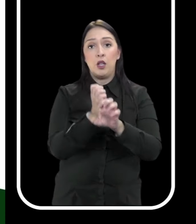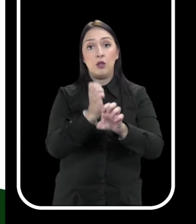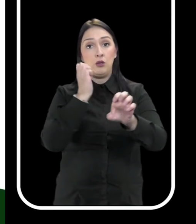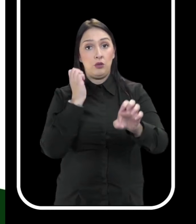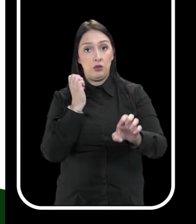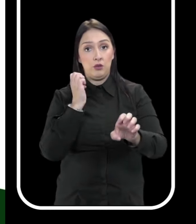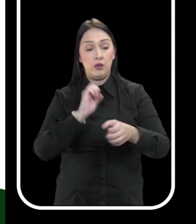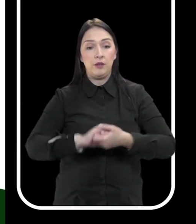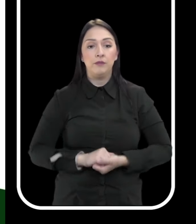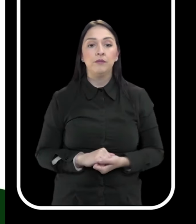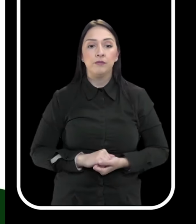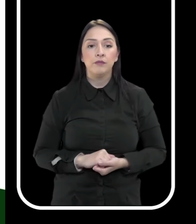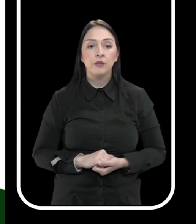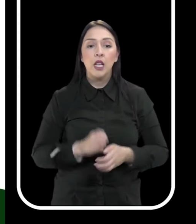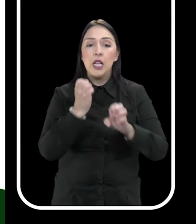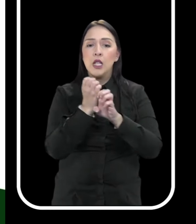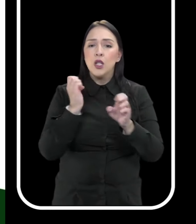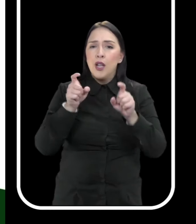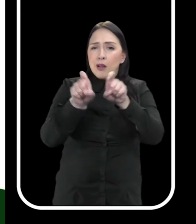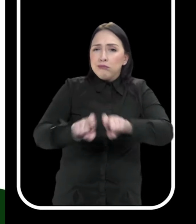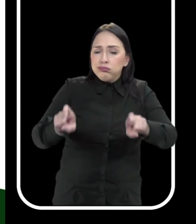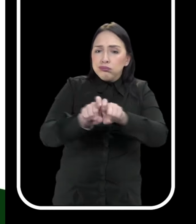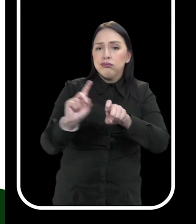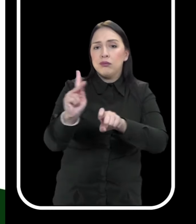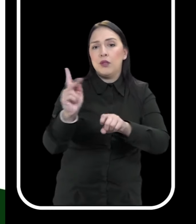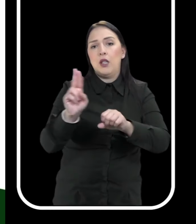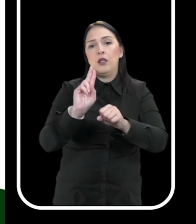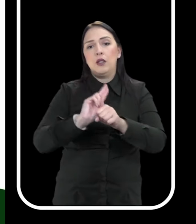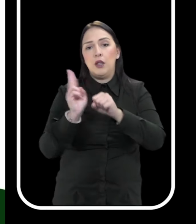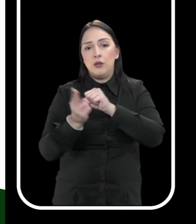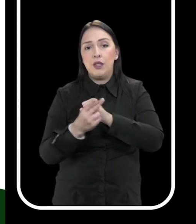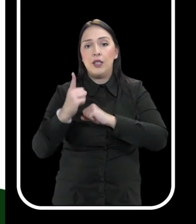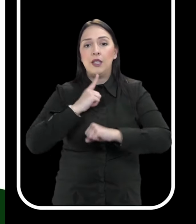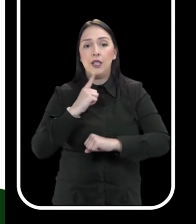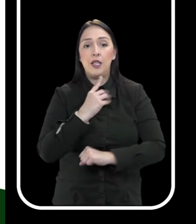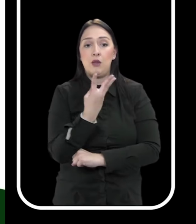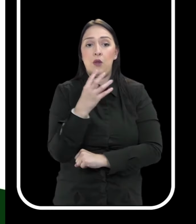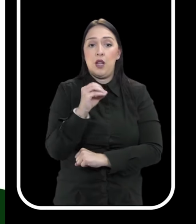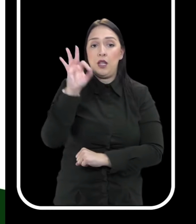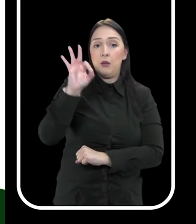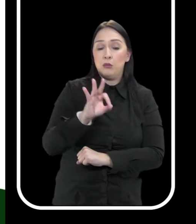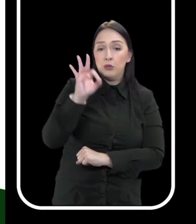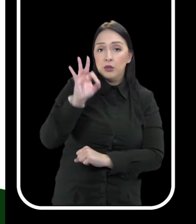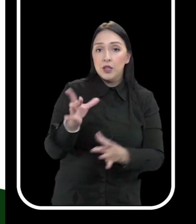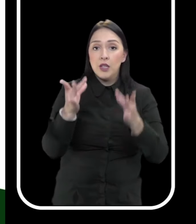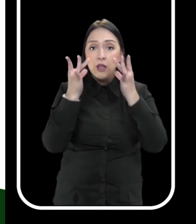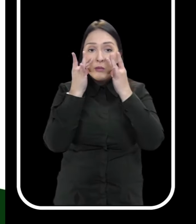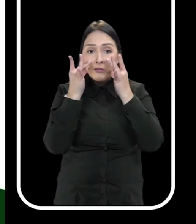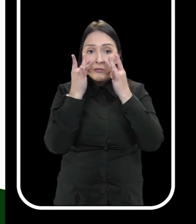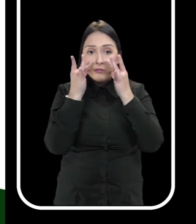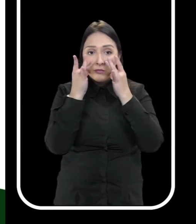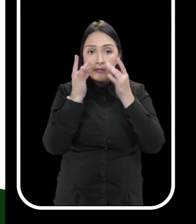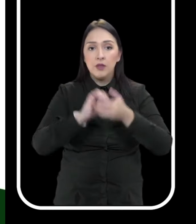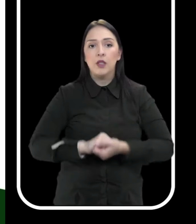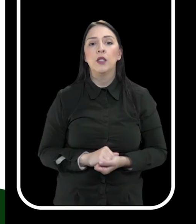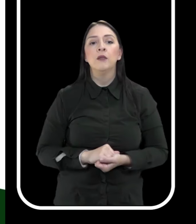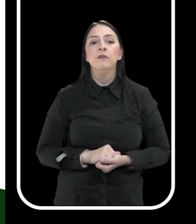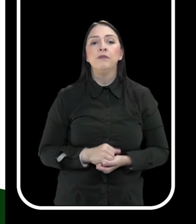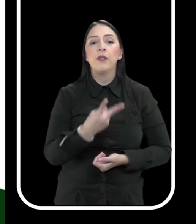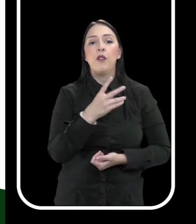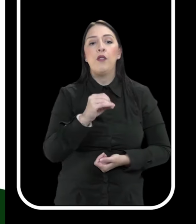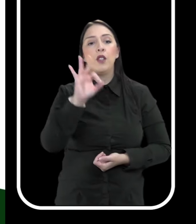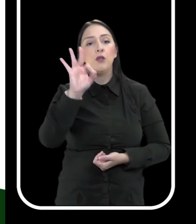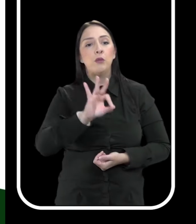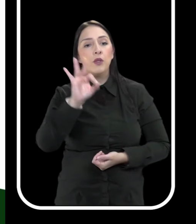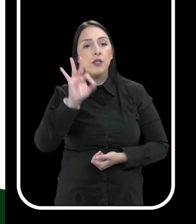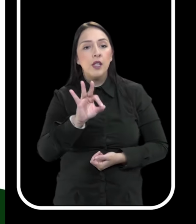as engenharias, com exceção da engenharia de computação, na Uninter nós teremos 40% de atividades presenciais e 20%